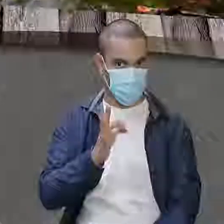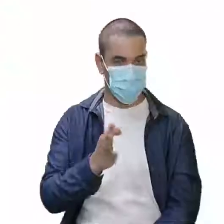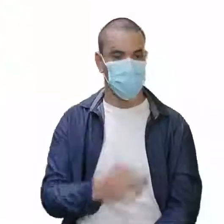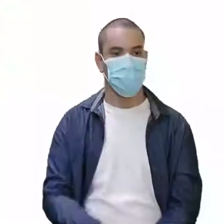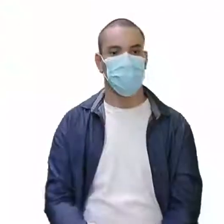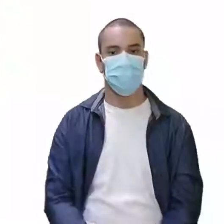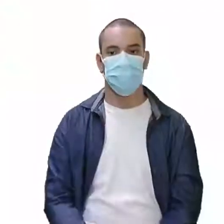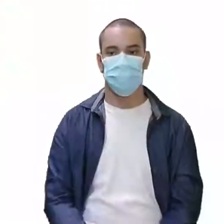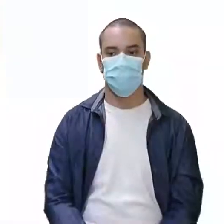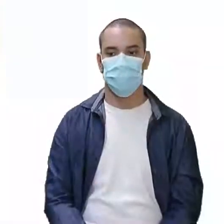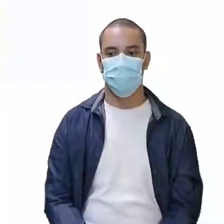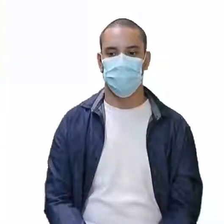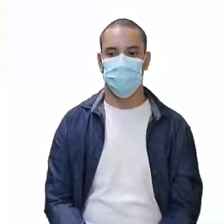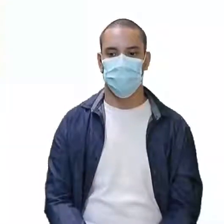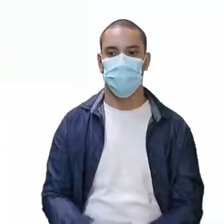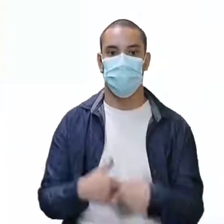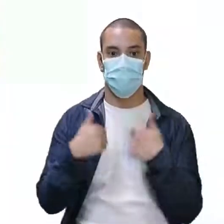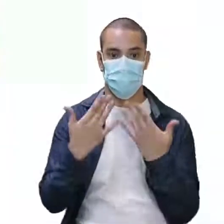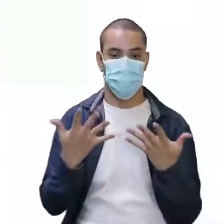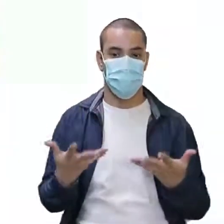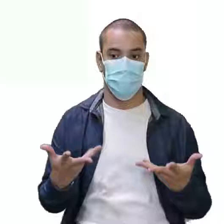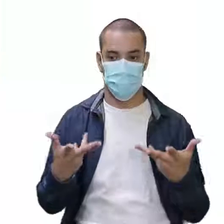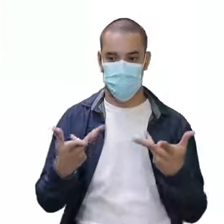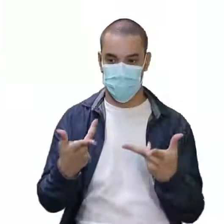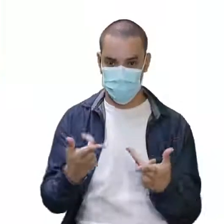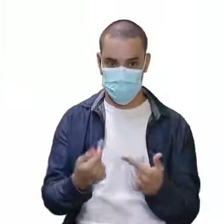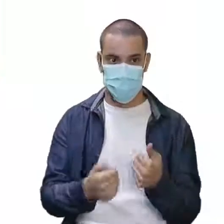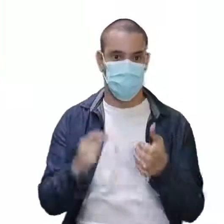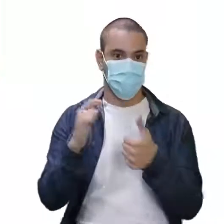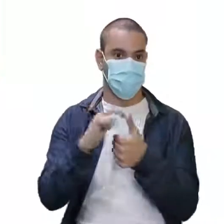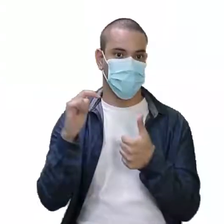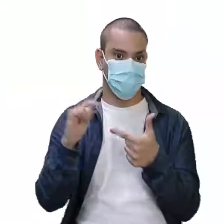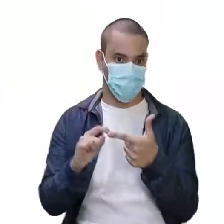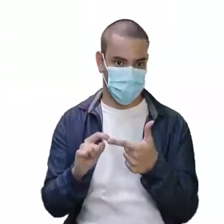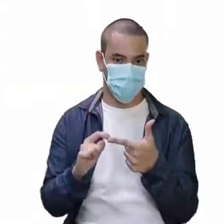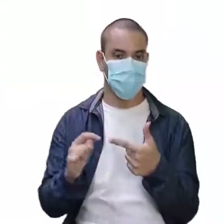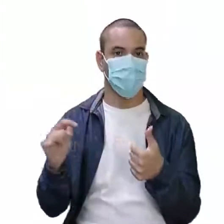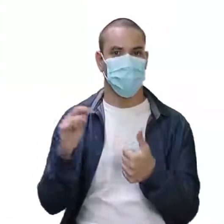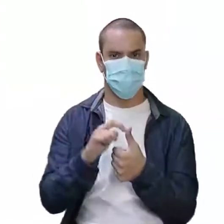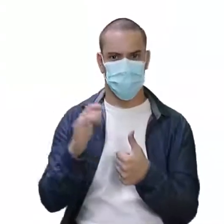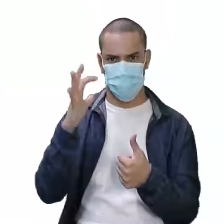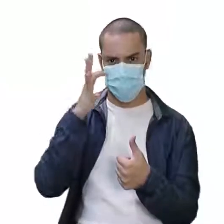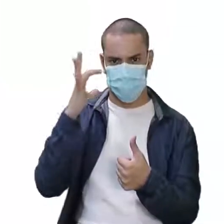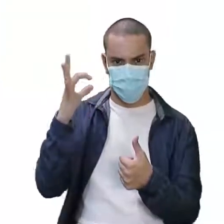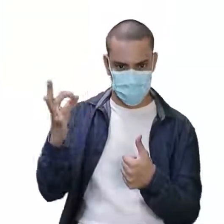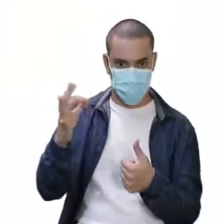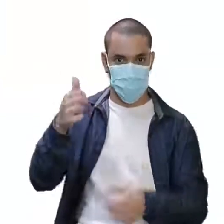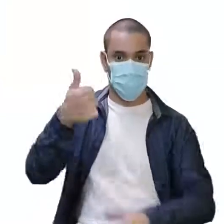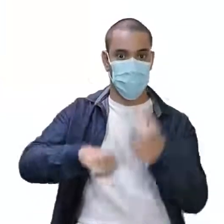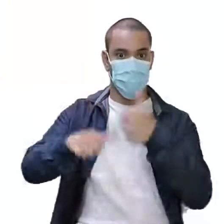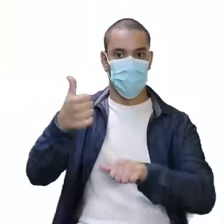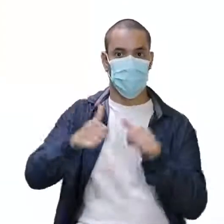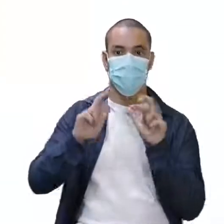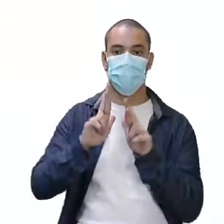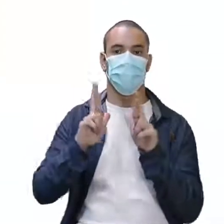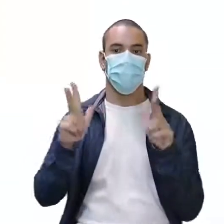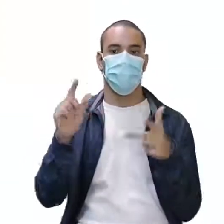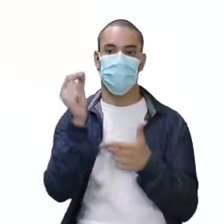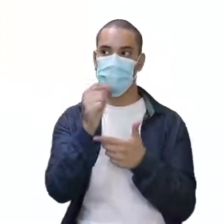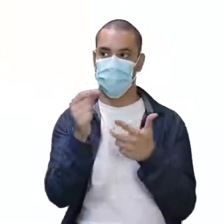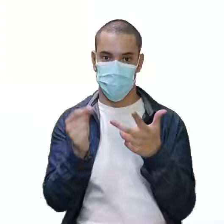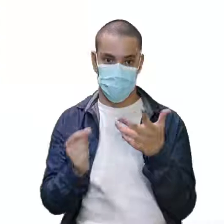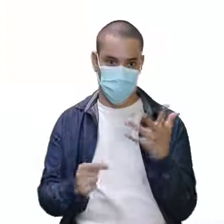lá na telinha. A nossa habilidade, são duas, né, para essa aula, presta atenção. Analisar e diferenciar os